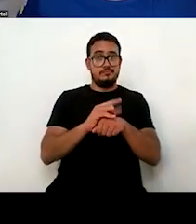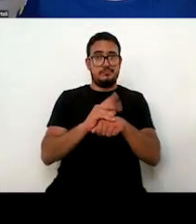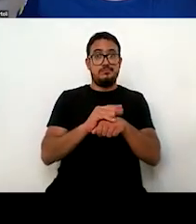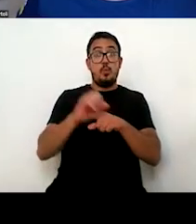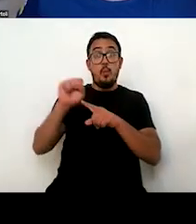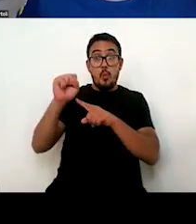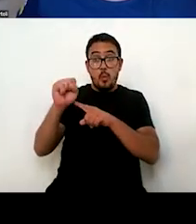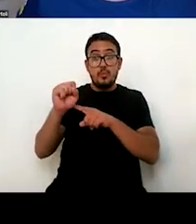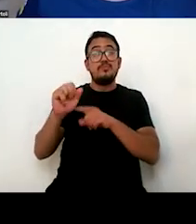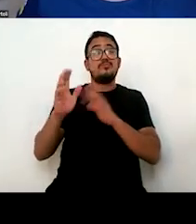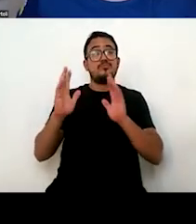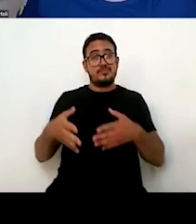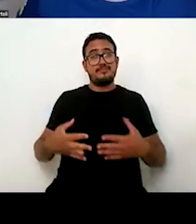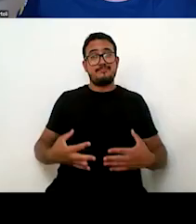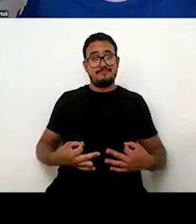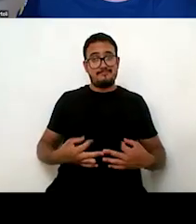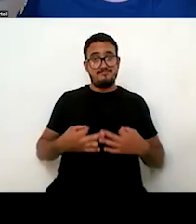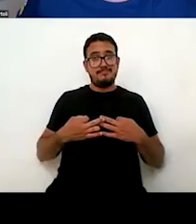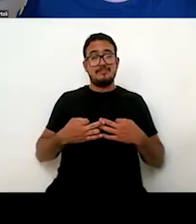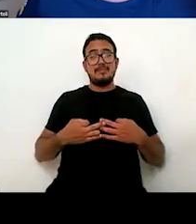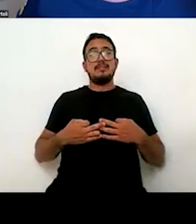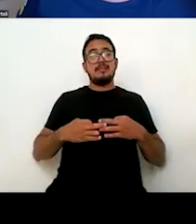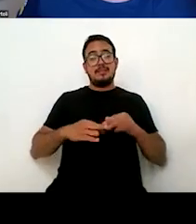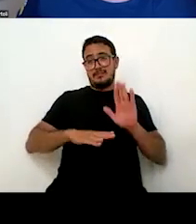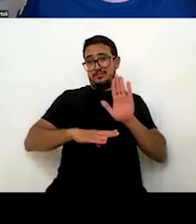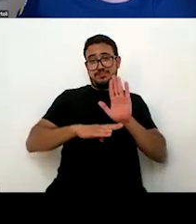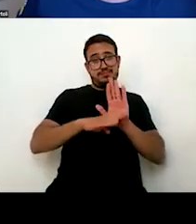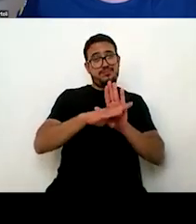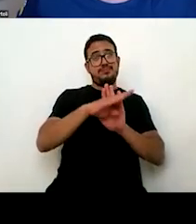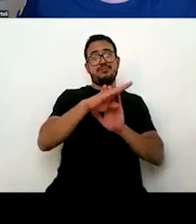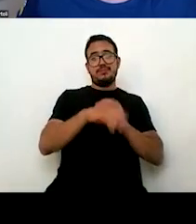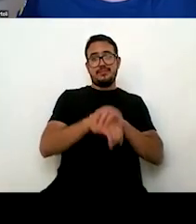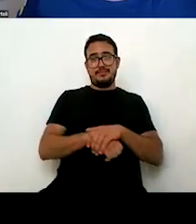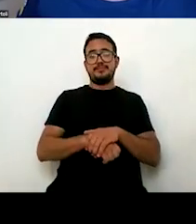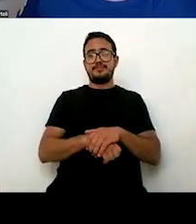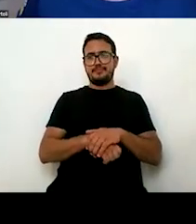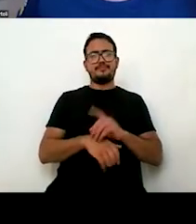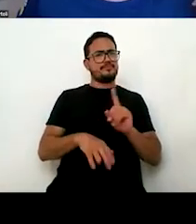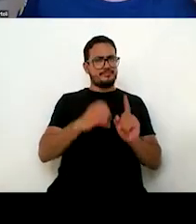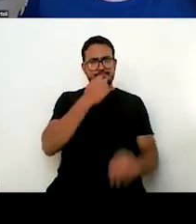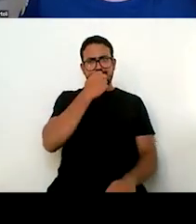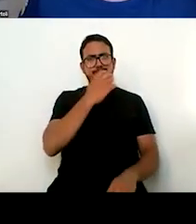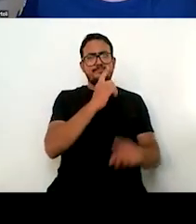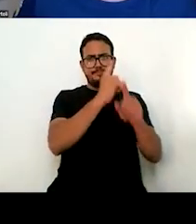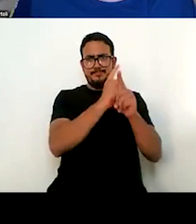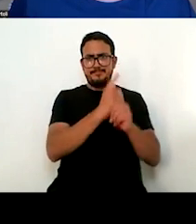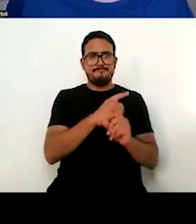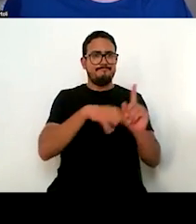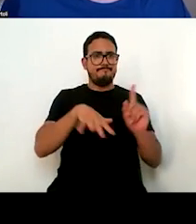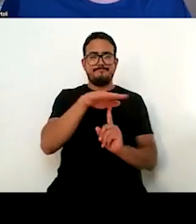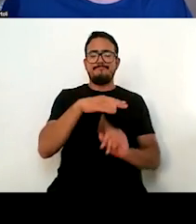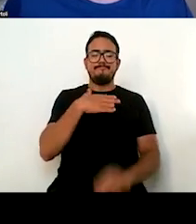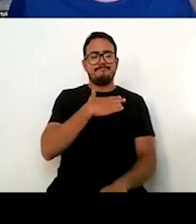Então, é uma coisa muito interessante, é um ambiente extremamente gostoso de trabalhar, porque todo mundo que está ali vai com o